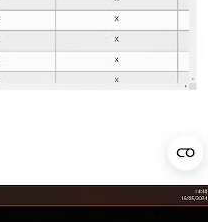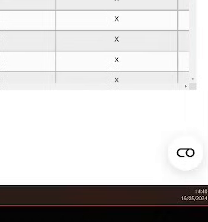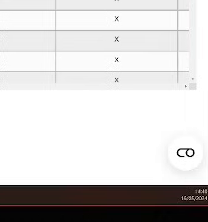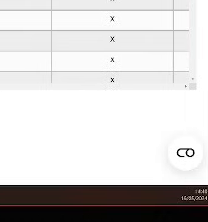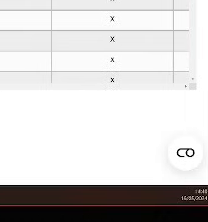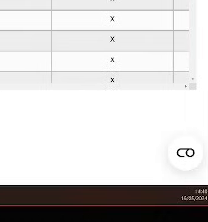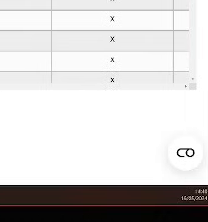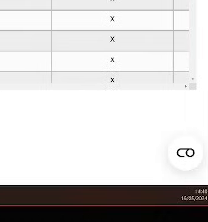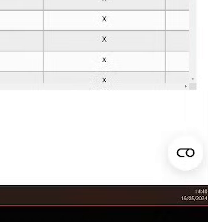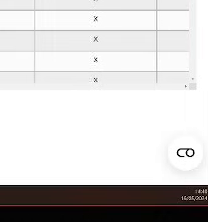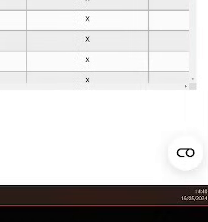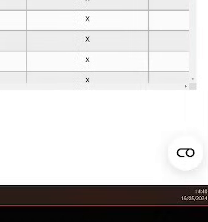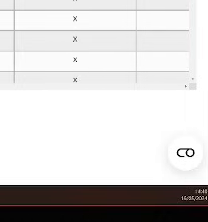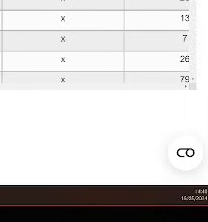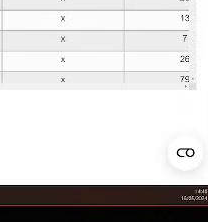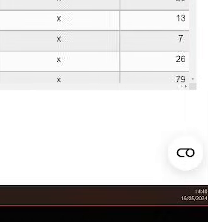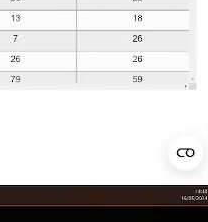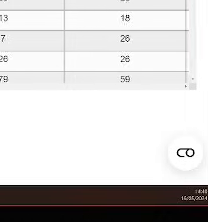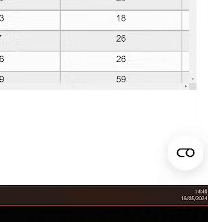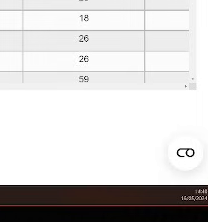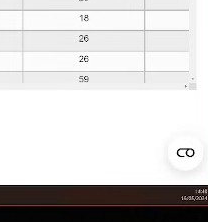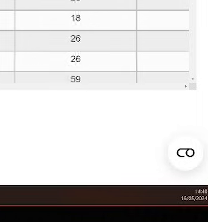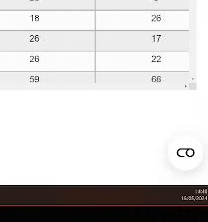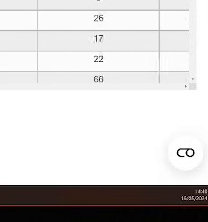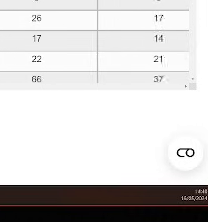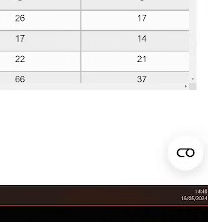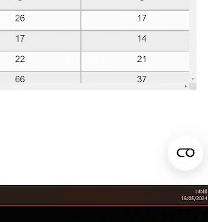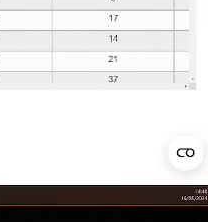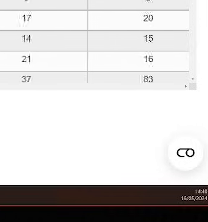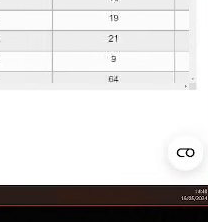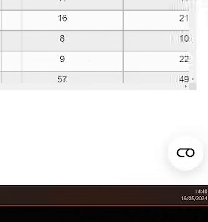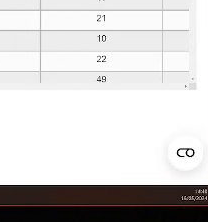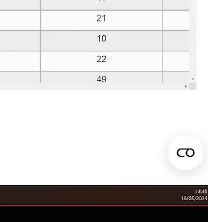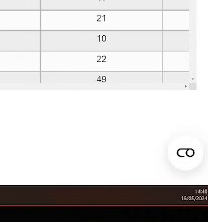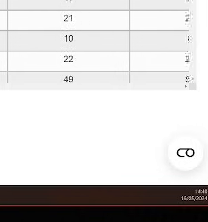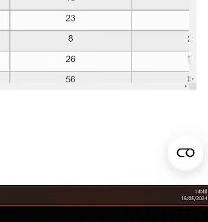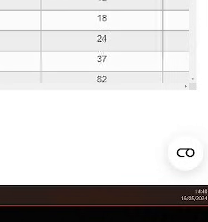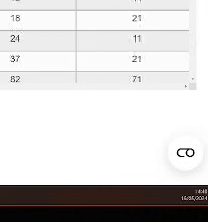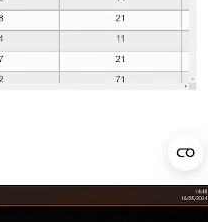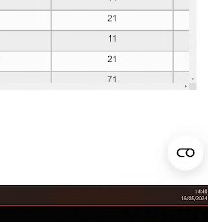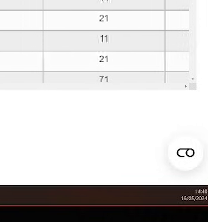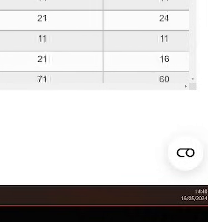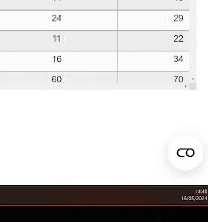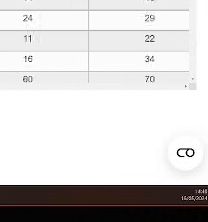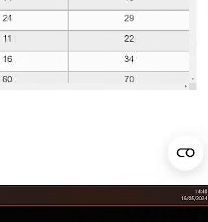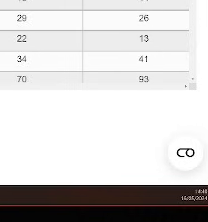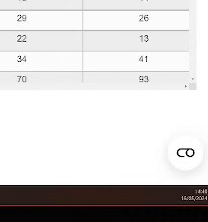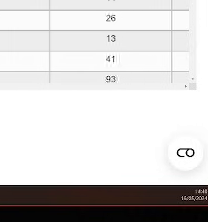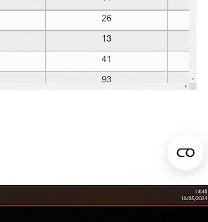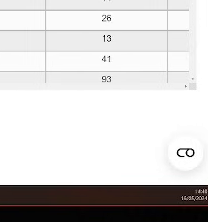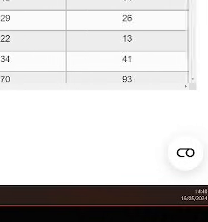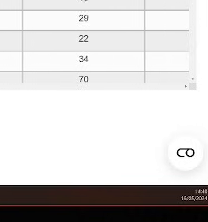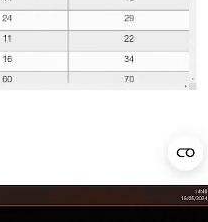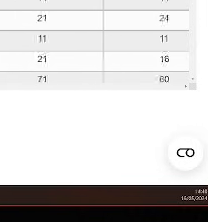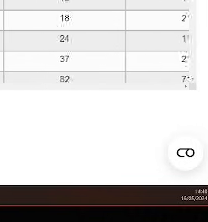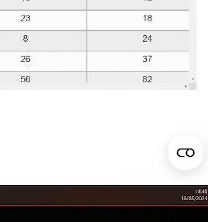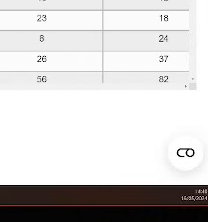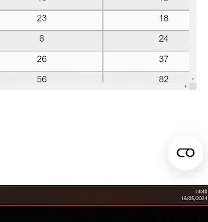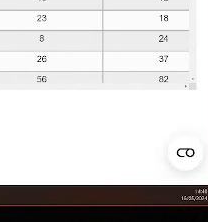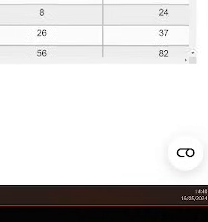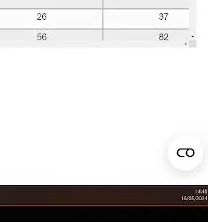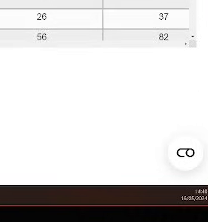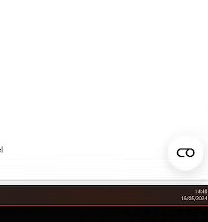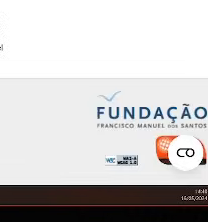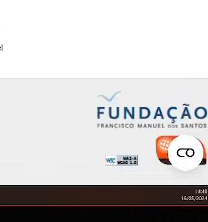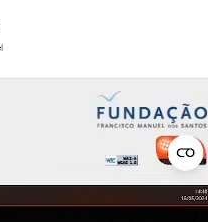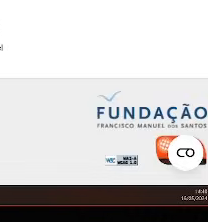no nos portugueses não é só nos nos Imigrantes Malta estarem a associar isto diretamente à imigração acho que é um bocado perigoso honestamente não há